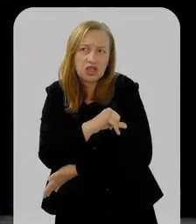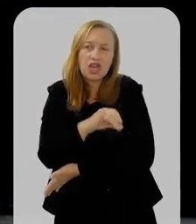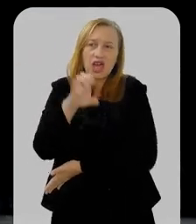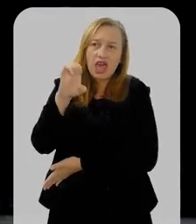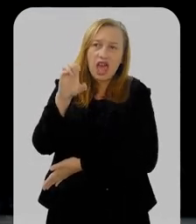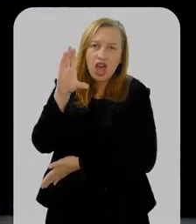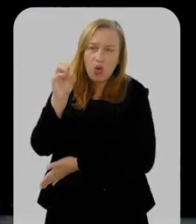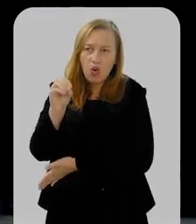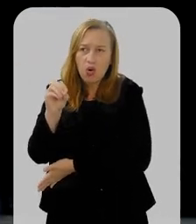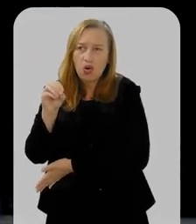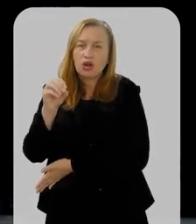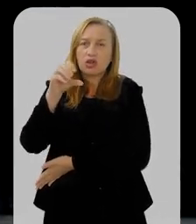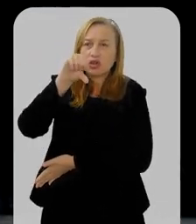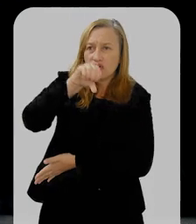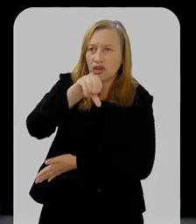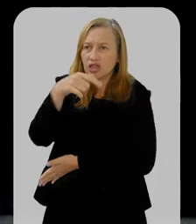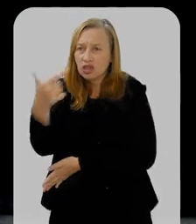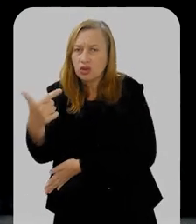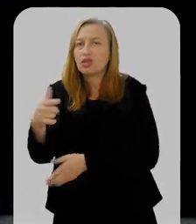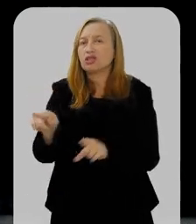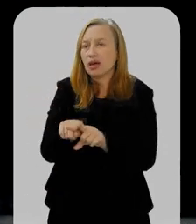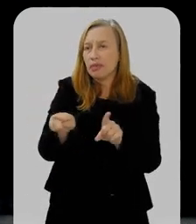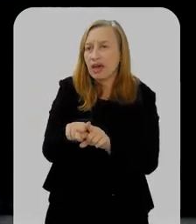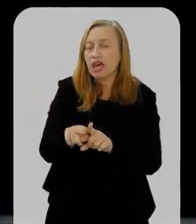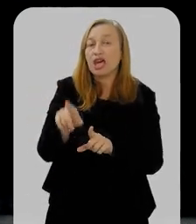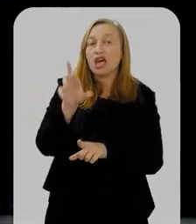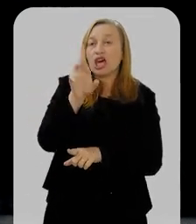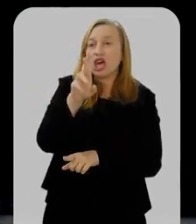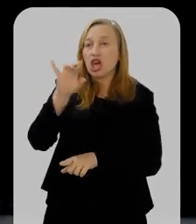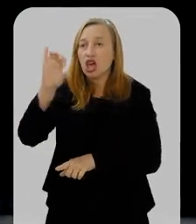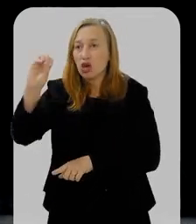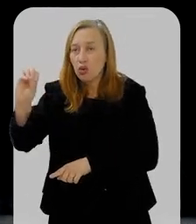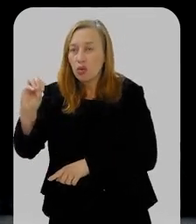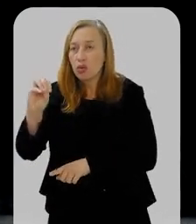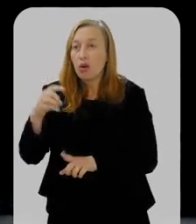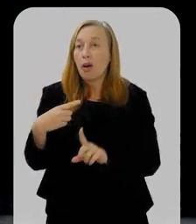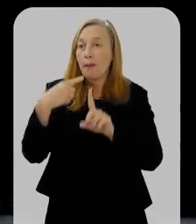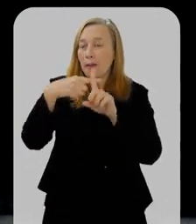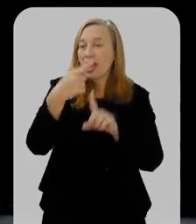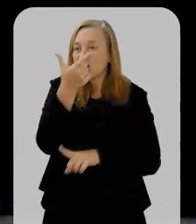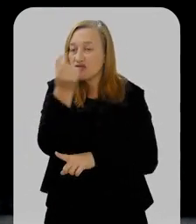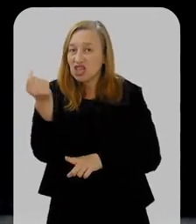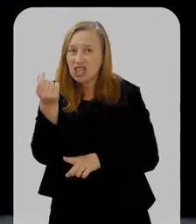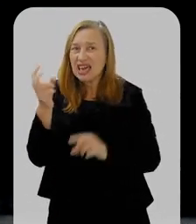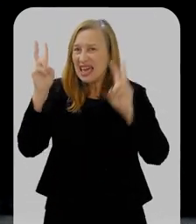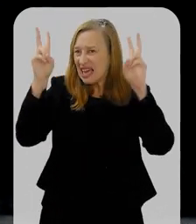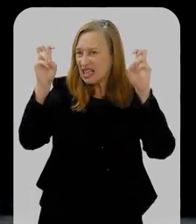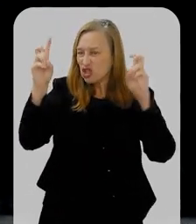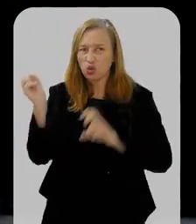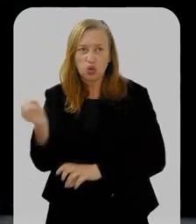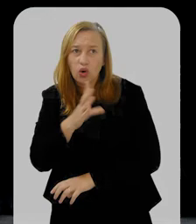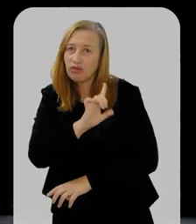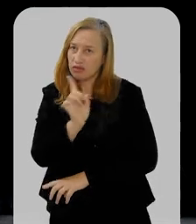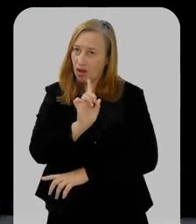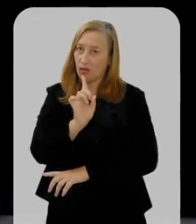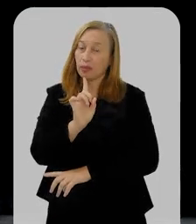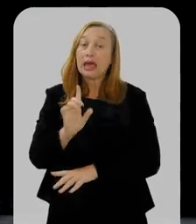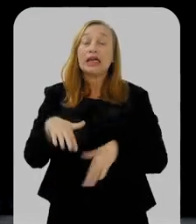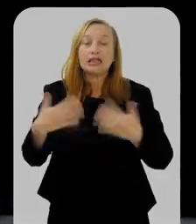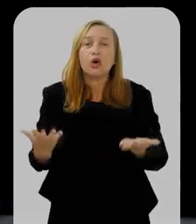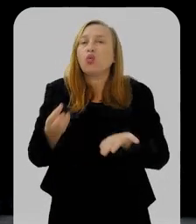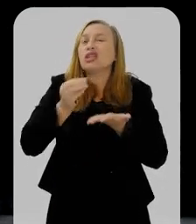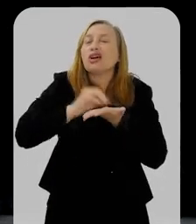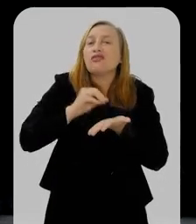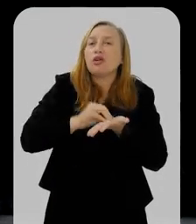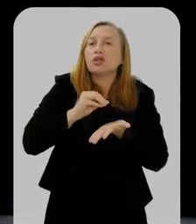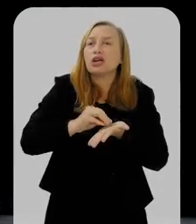Eco 92, Rio mais 20, enfim, esse assunto ele não é uma novidade, né? O que o senhor acredita que está